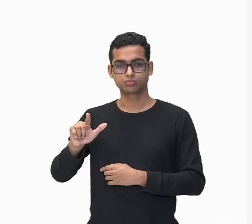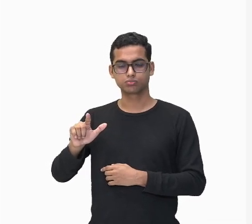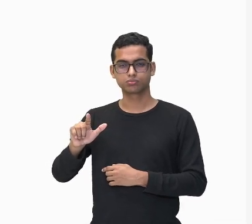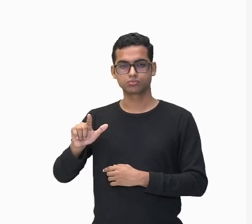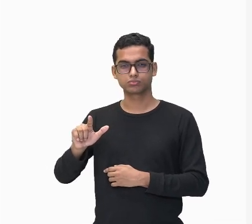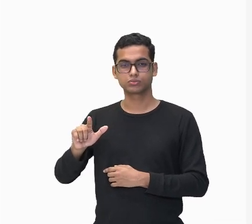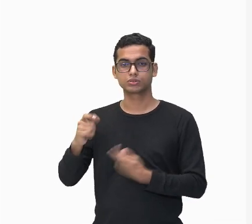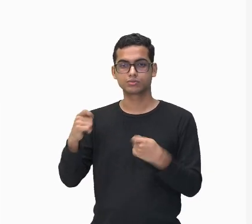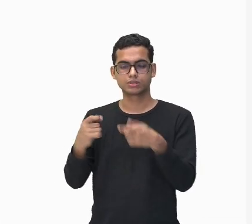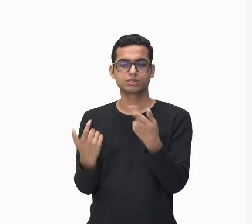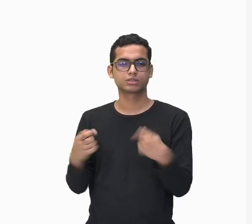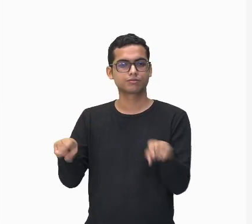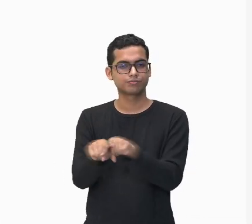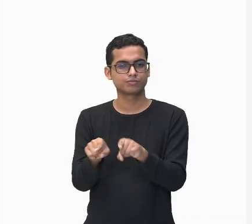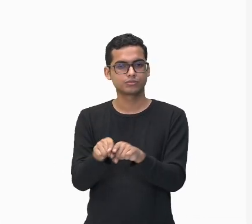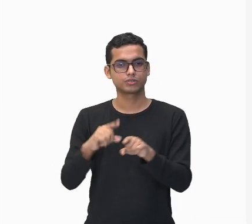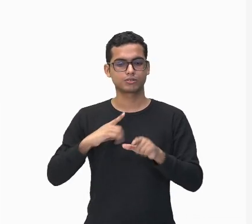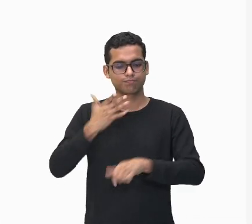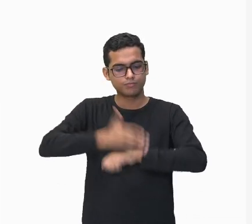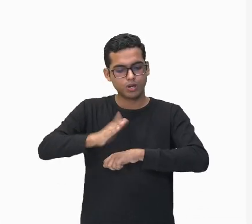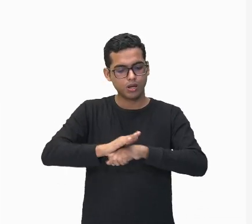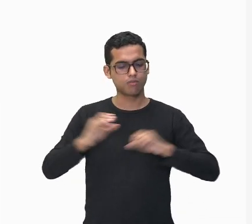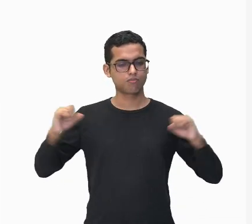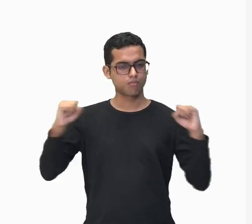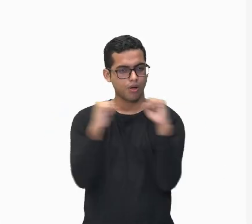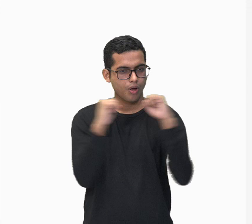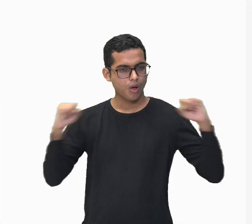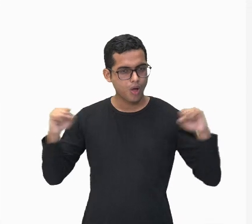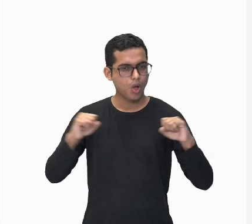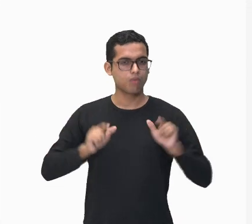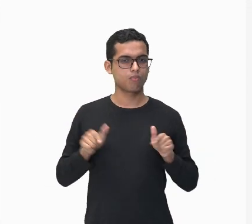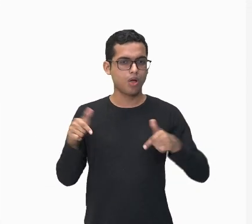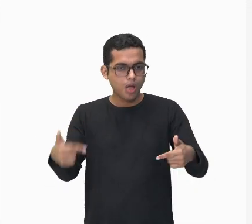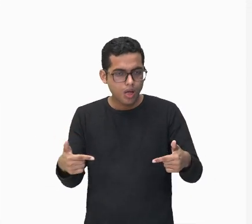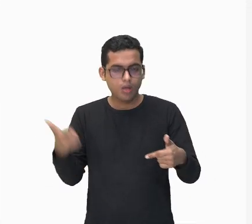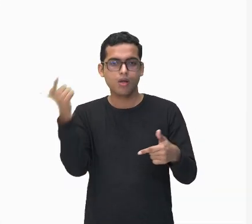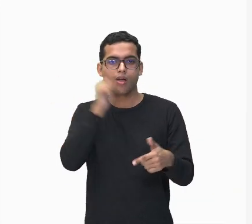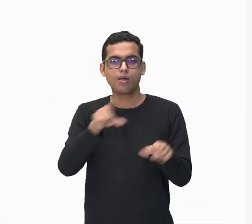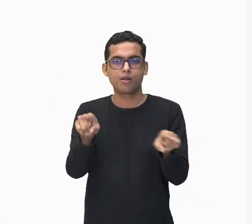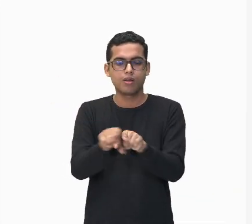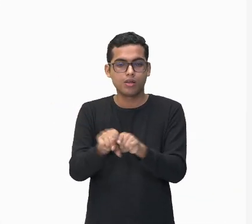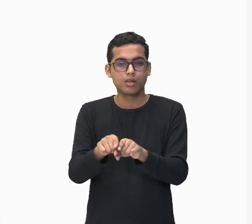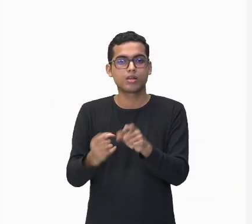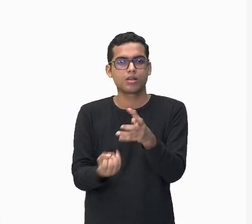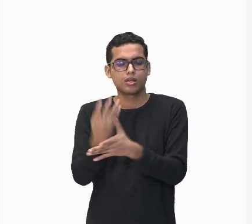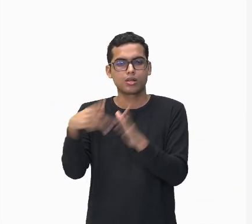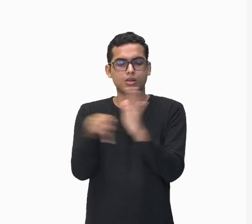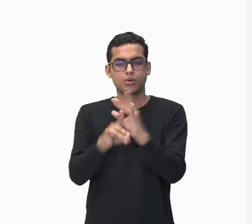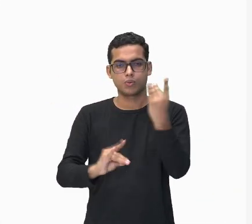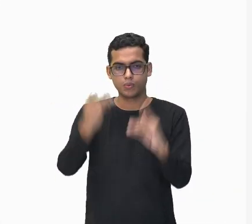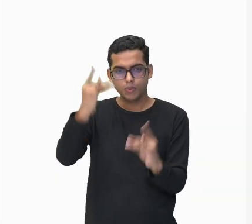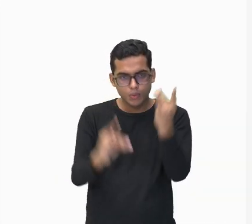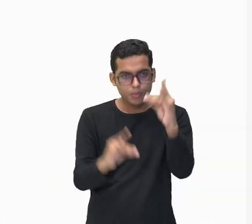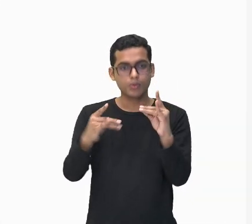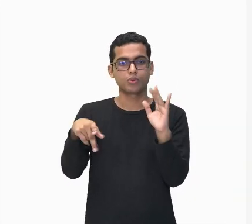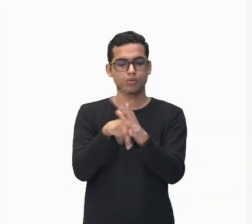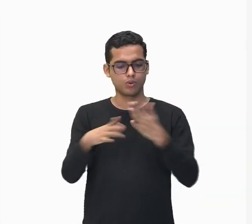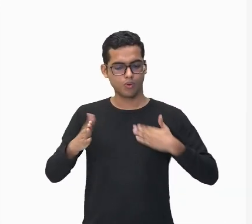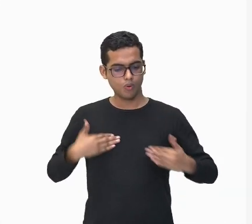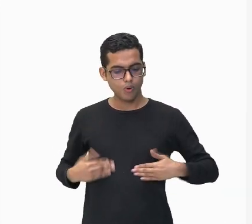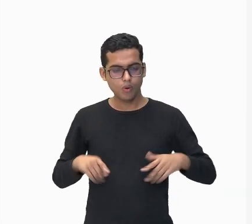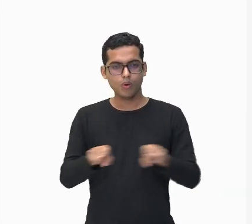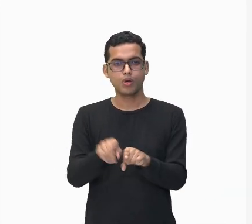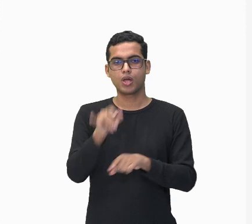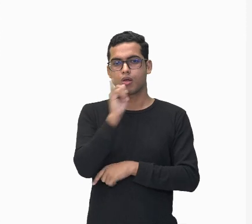produção de hormônios que são benéficos para o nosso corpo, como ocitocina, dopamina, que são